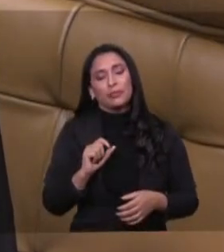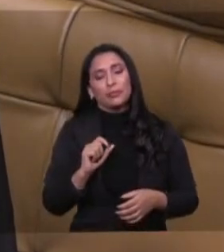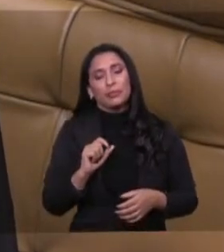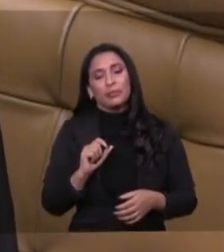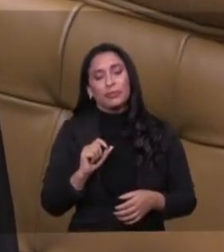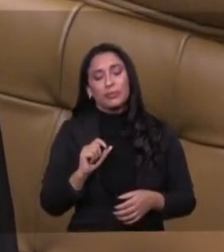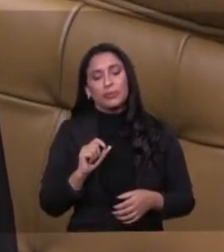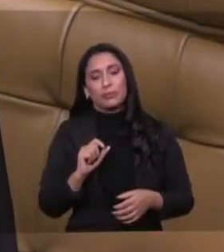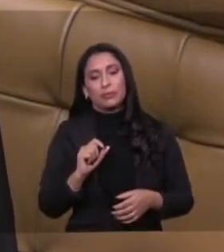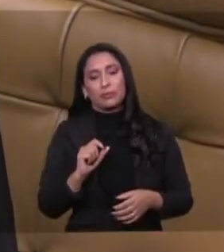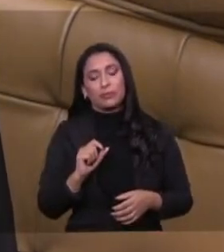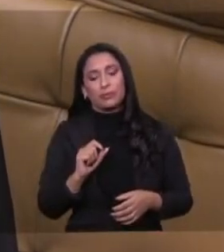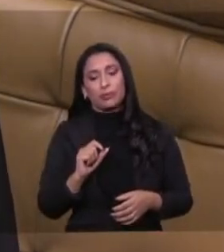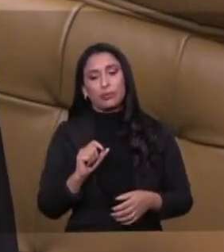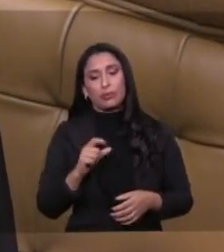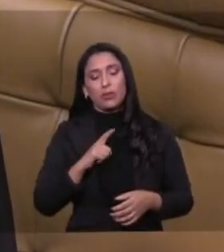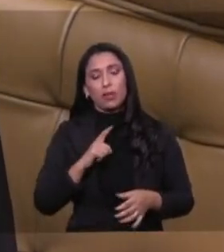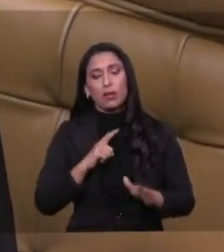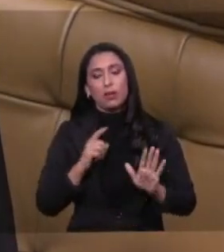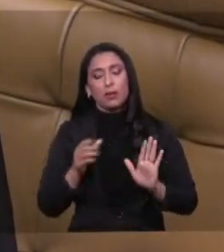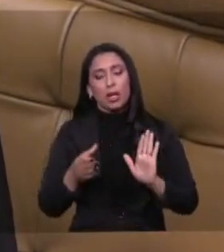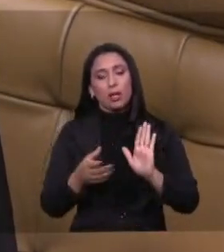não é de fazer um epitáfio